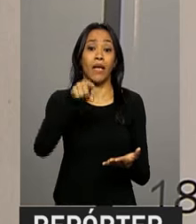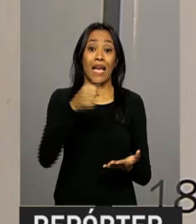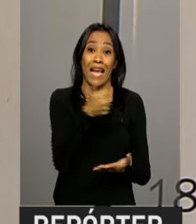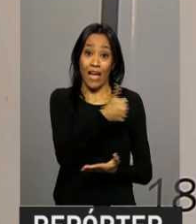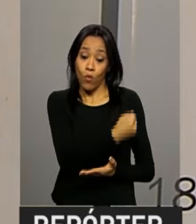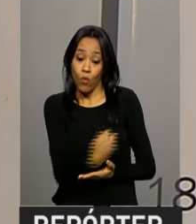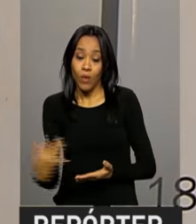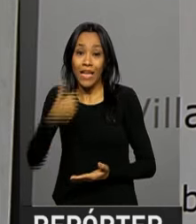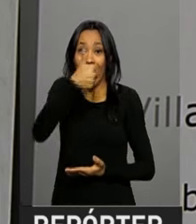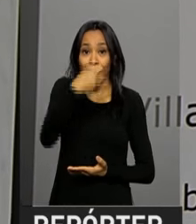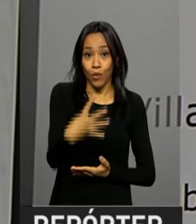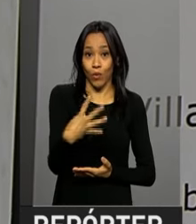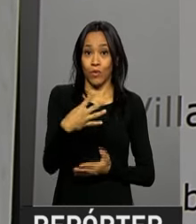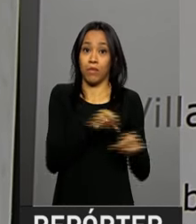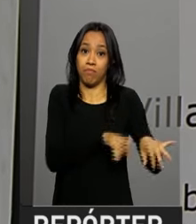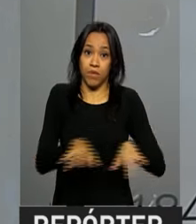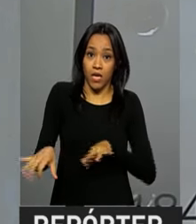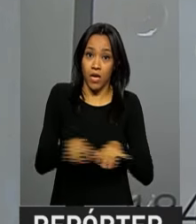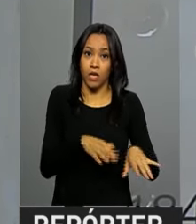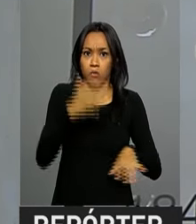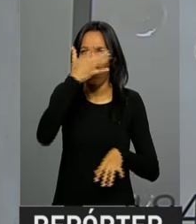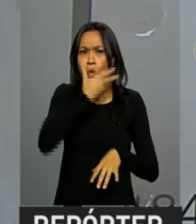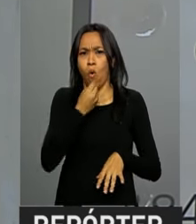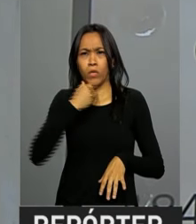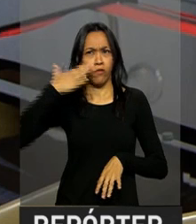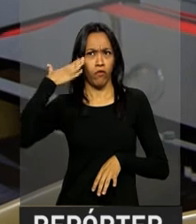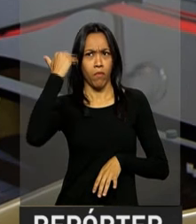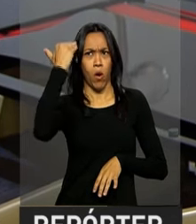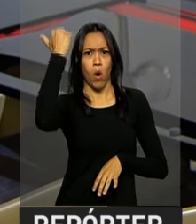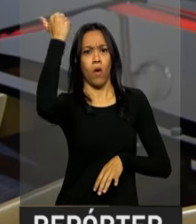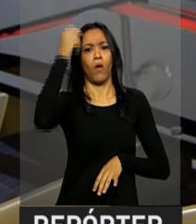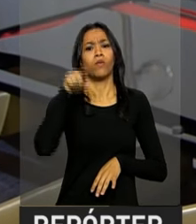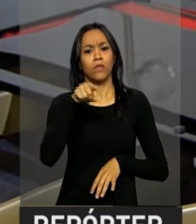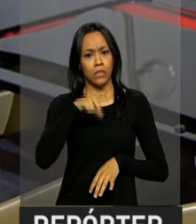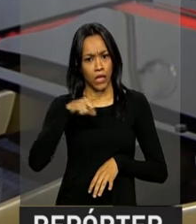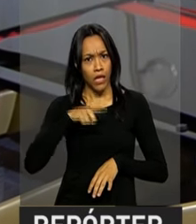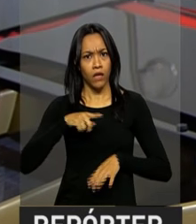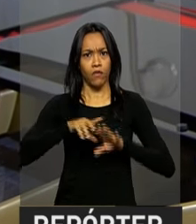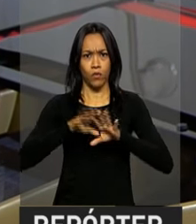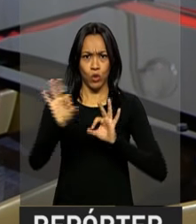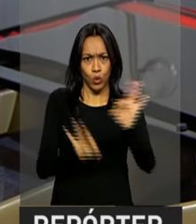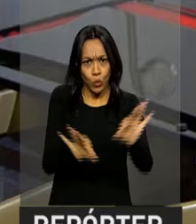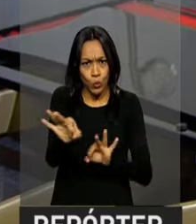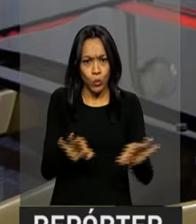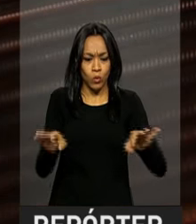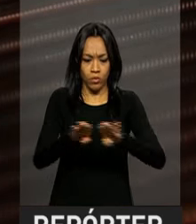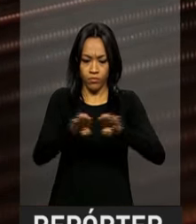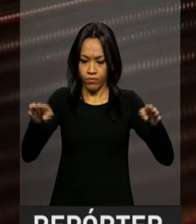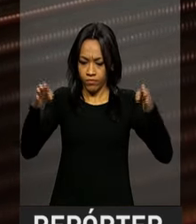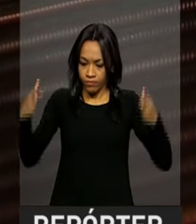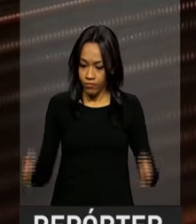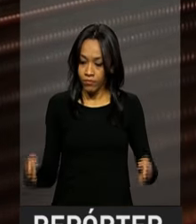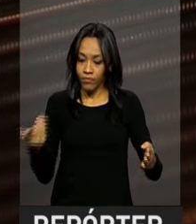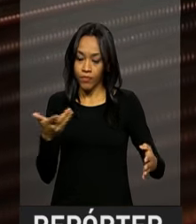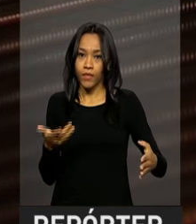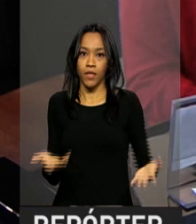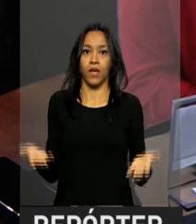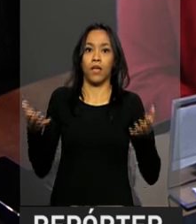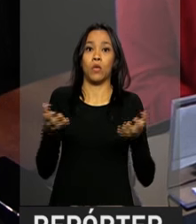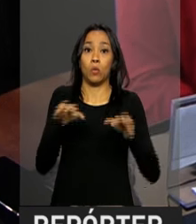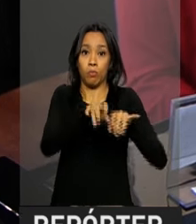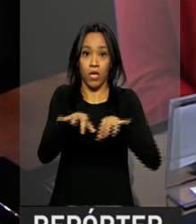espaço com informações sobre pianistas famosos até uma estrutura de palco foi instalada para apresentação de músicos